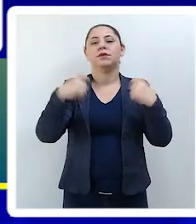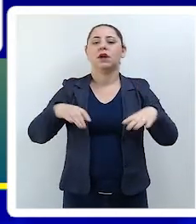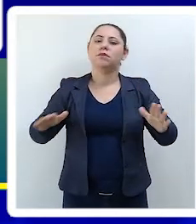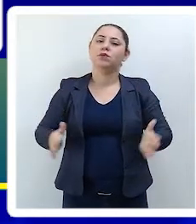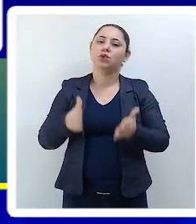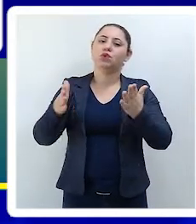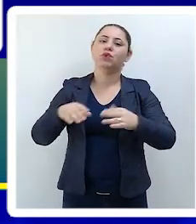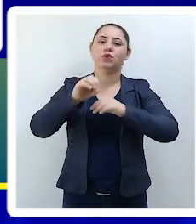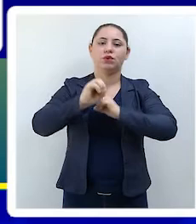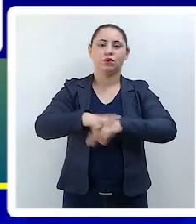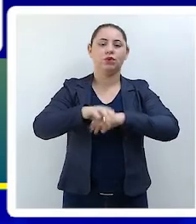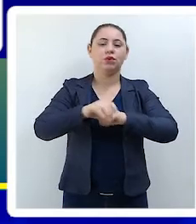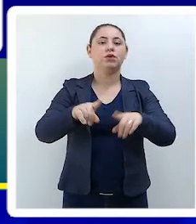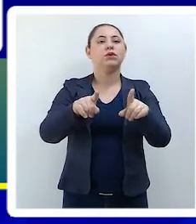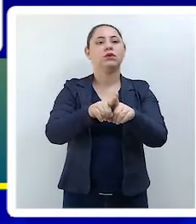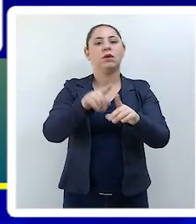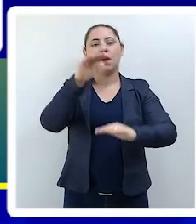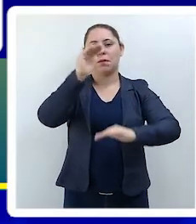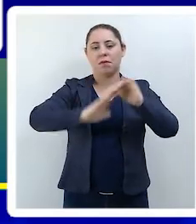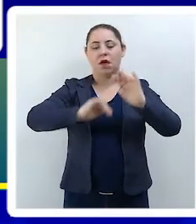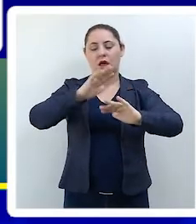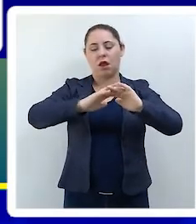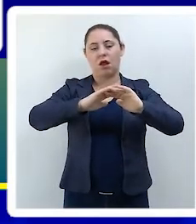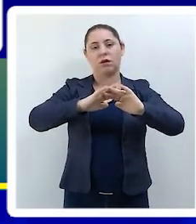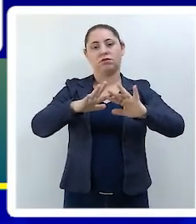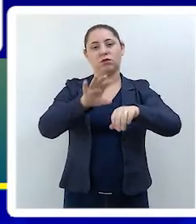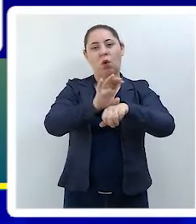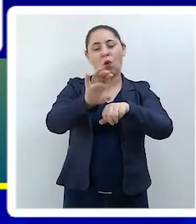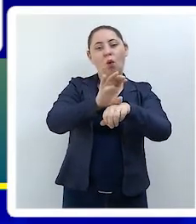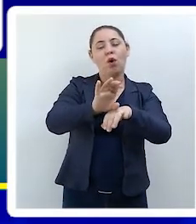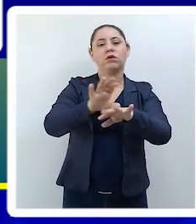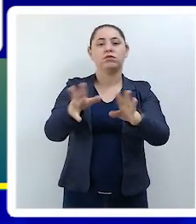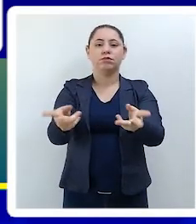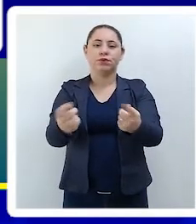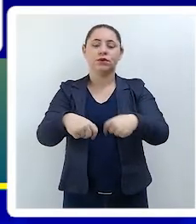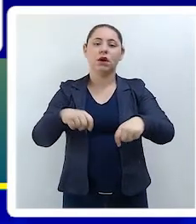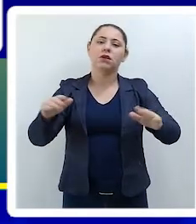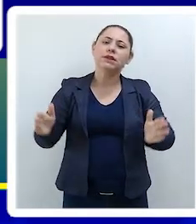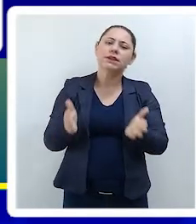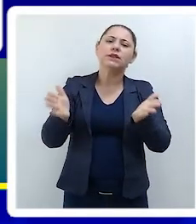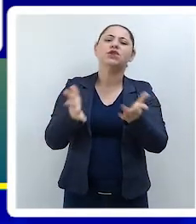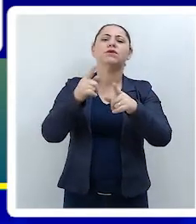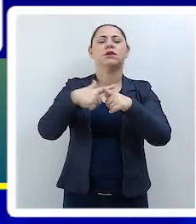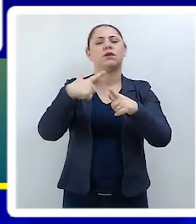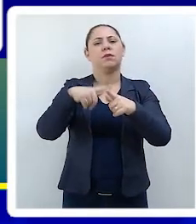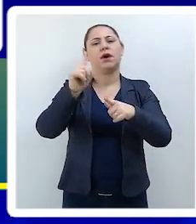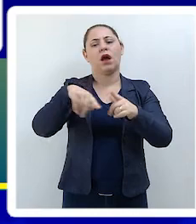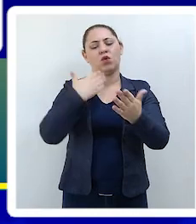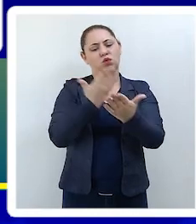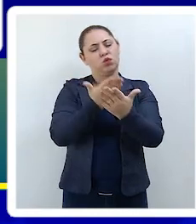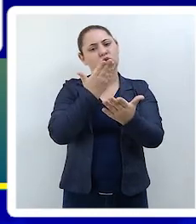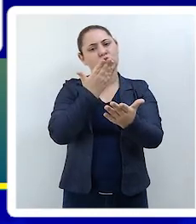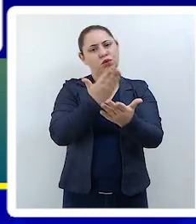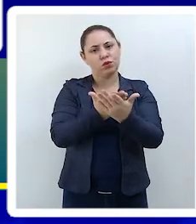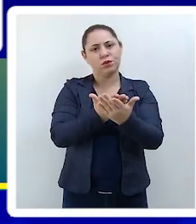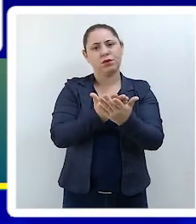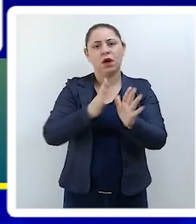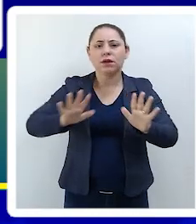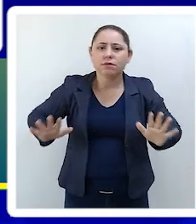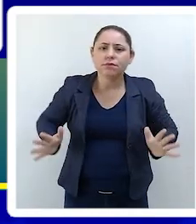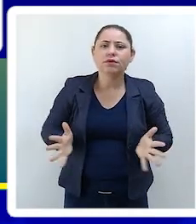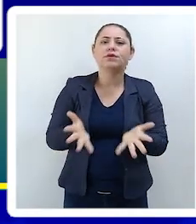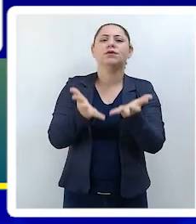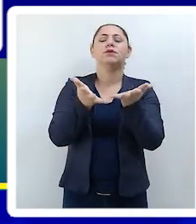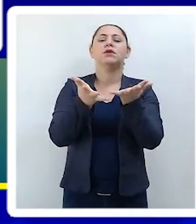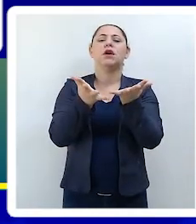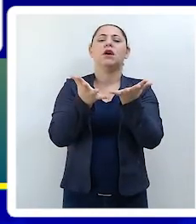promover a educação e a capacitação profissional das mulheres. Ela deve incentivar o estudo, ela deve incentivar